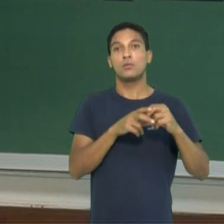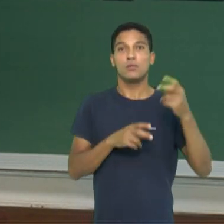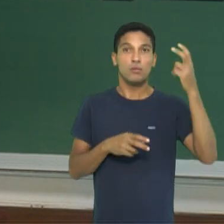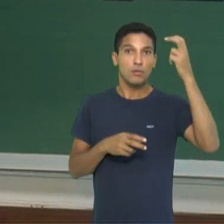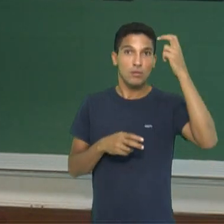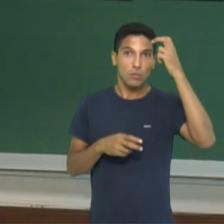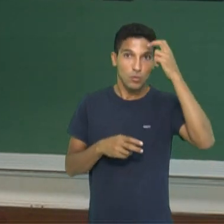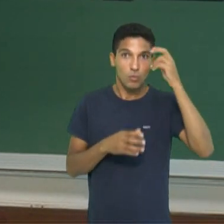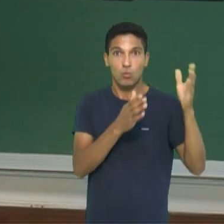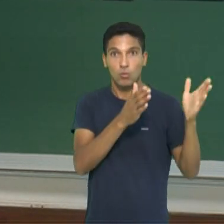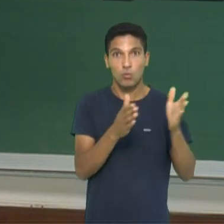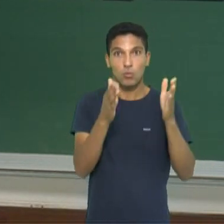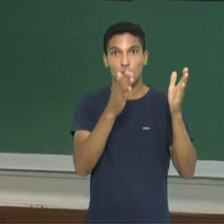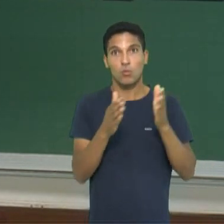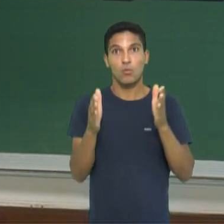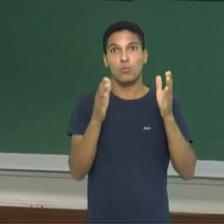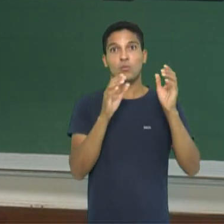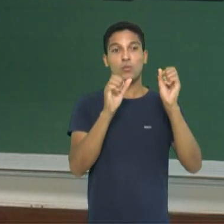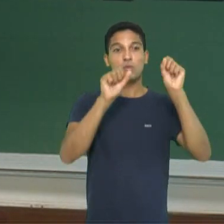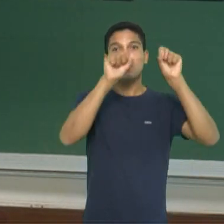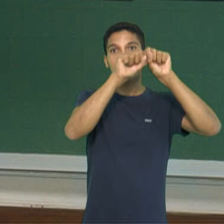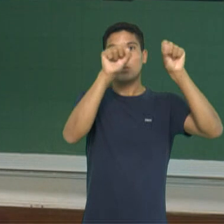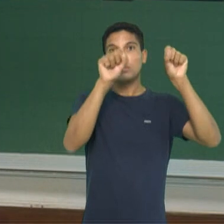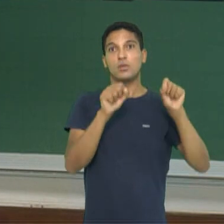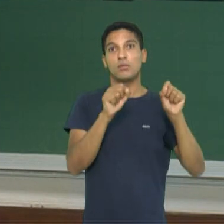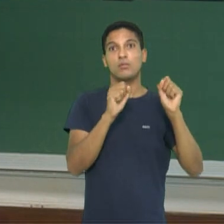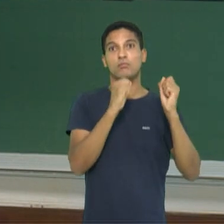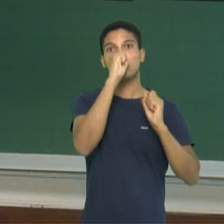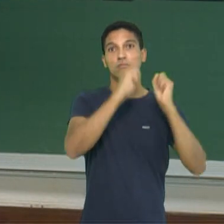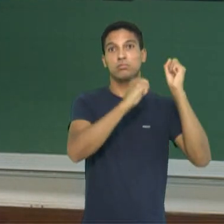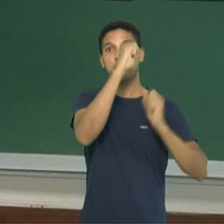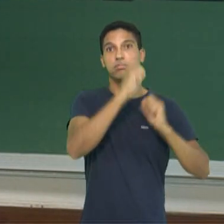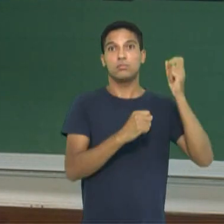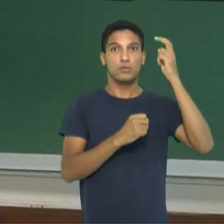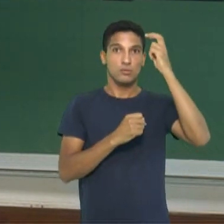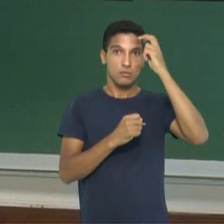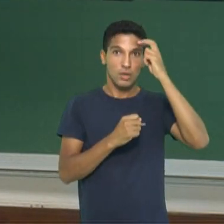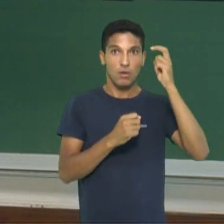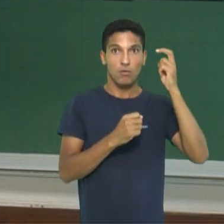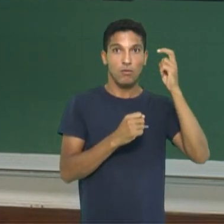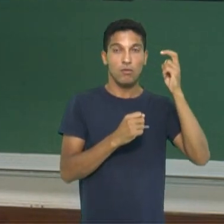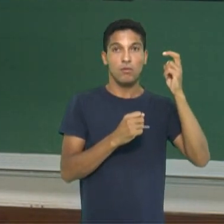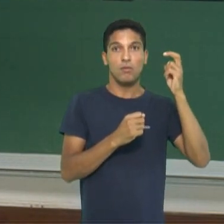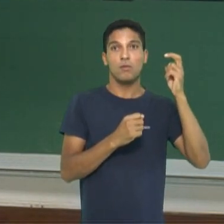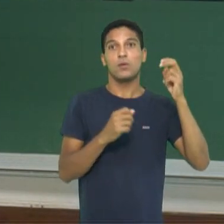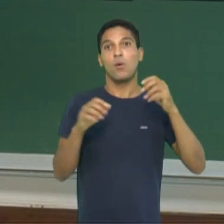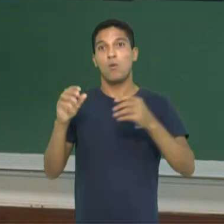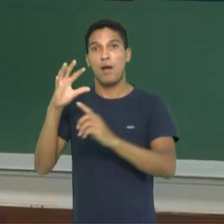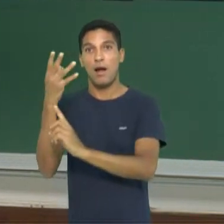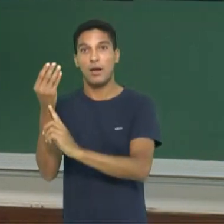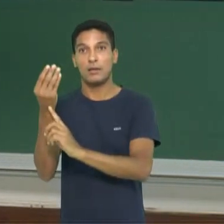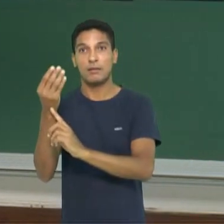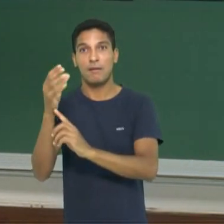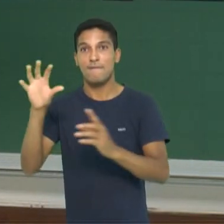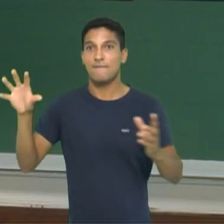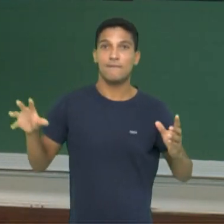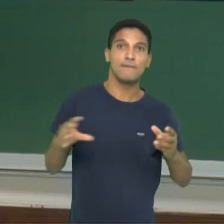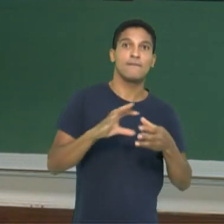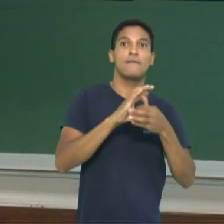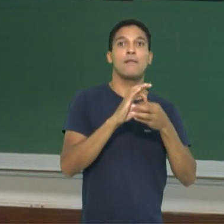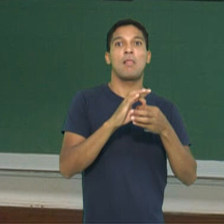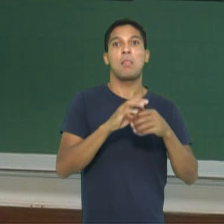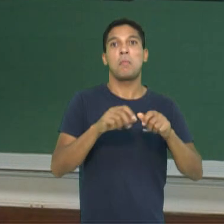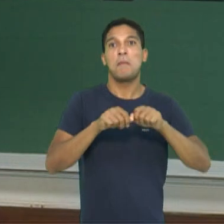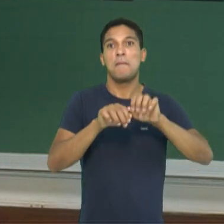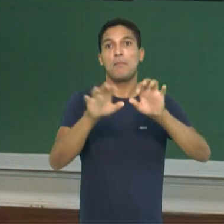precisa também agora se preocupar com essa questão do mercado artístico. Será que vai vender? Então é